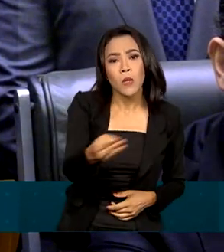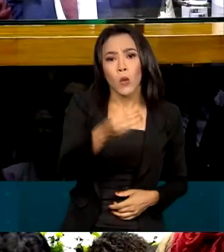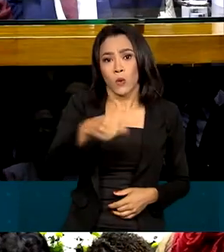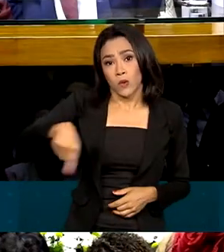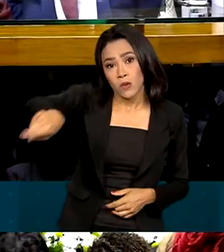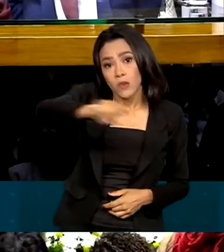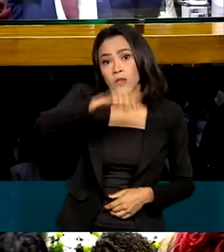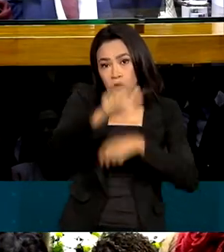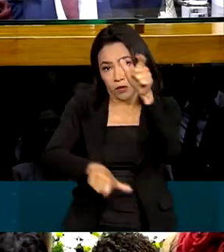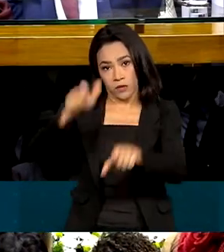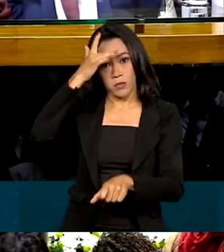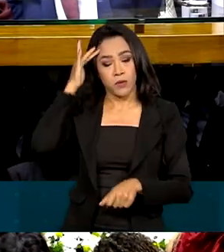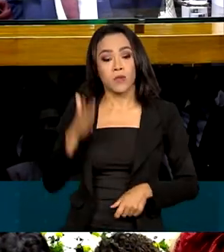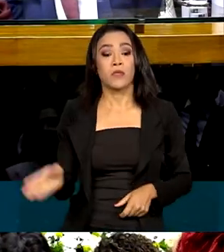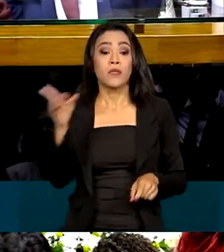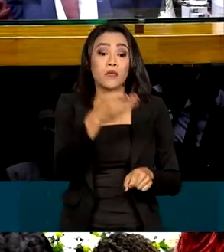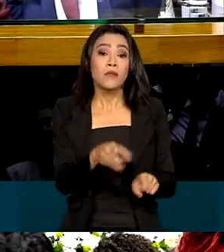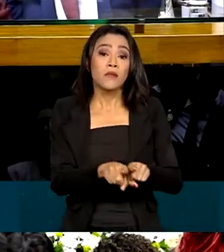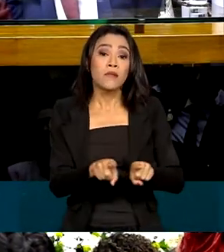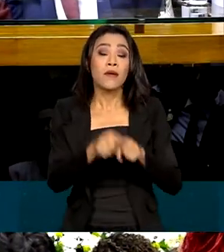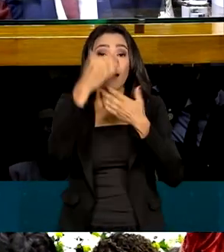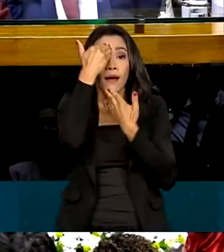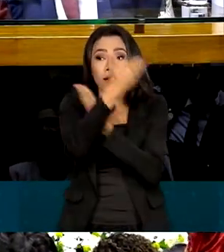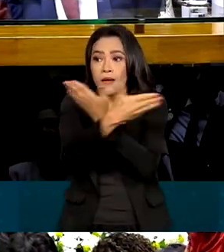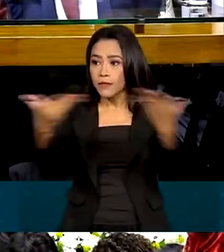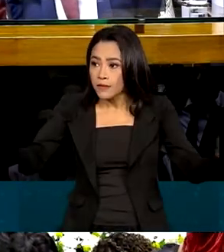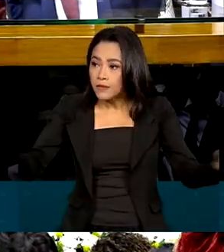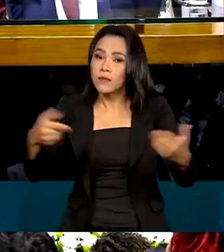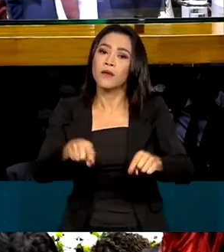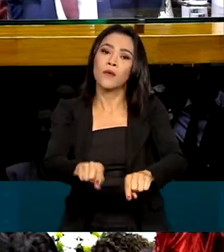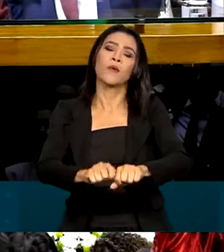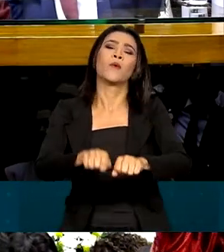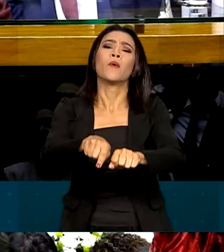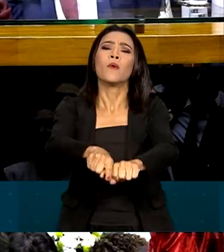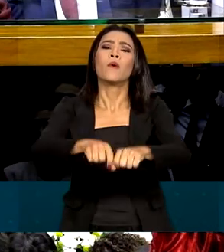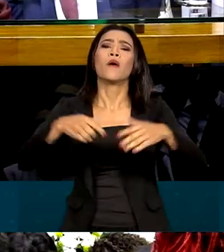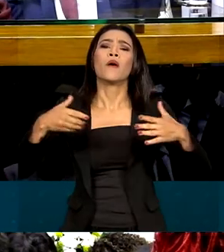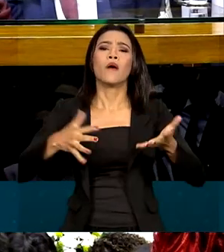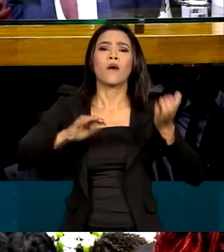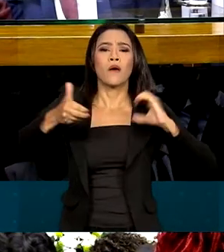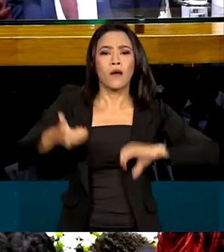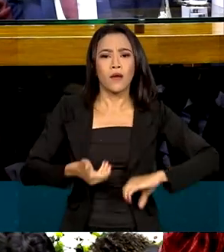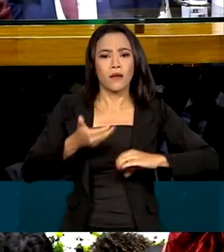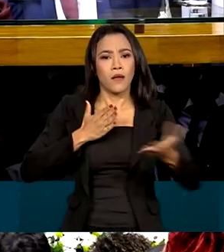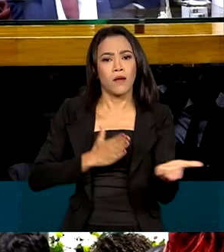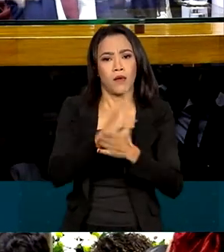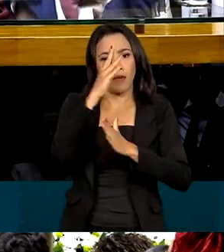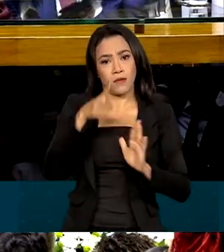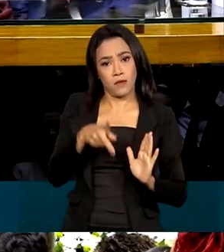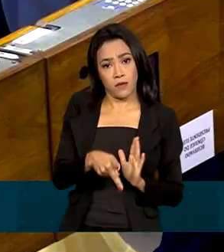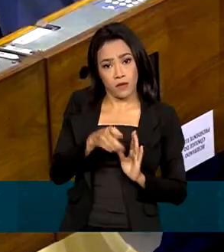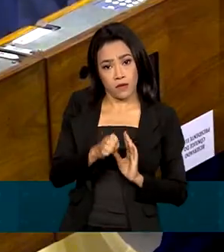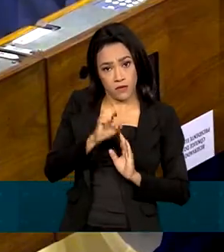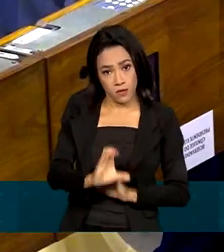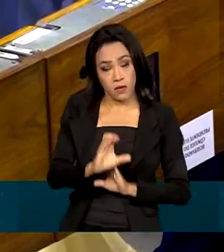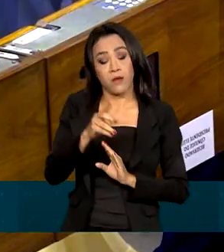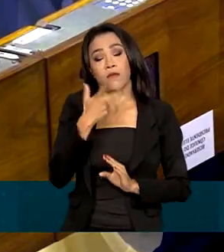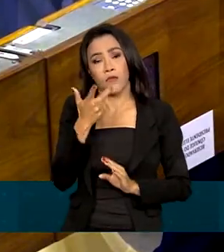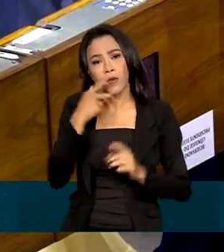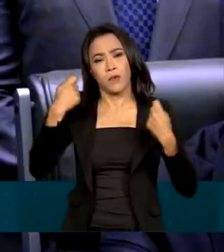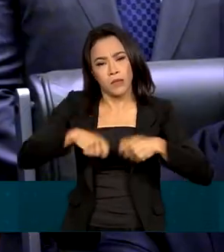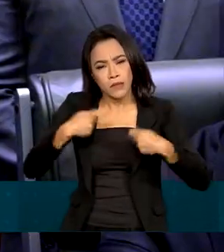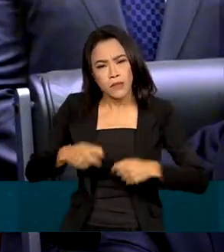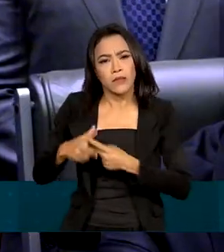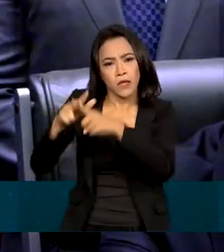brasileiras. O presidente agradeceu o Congresso pela aprovação da PEC da transição e falou em necessidade de reconstruir o